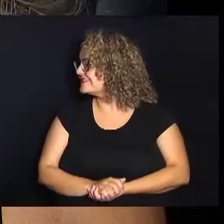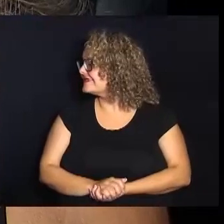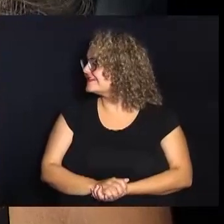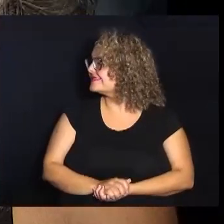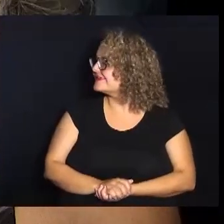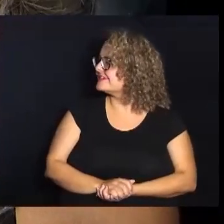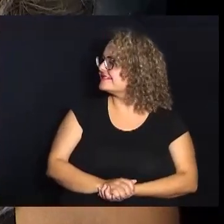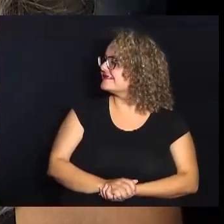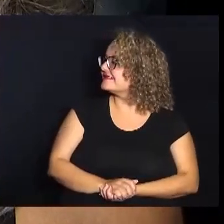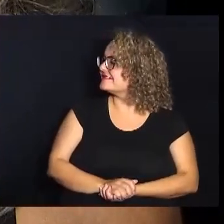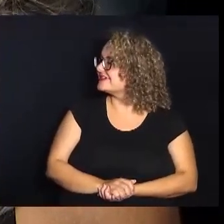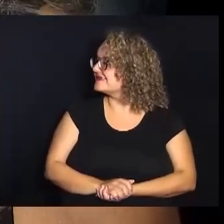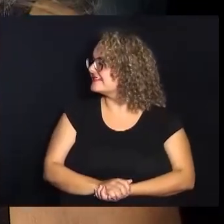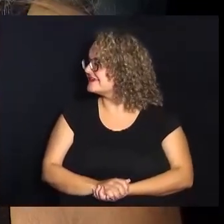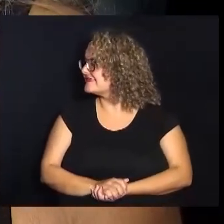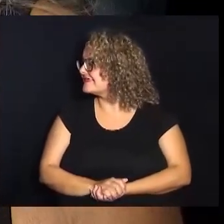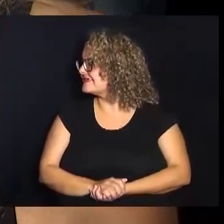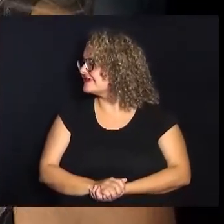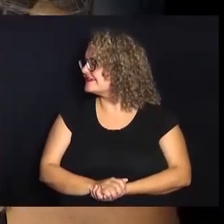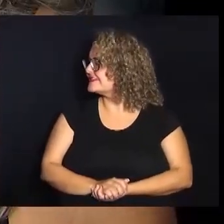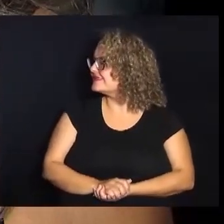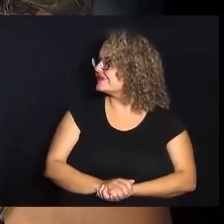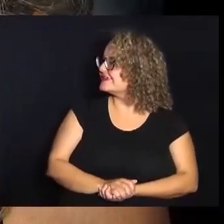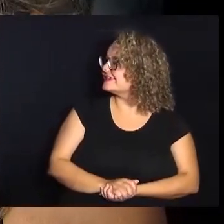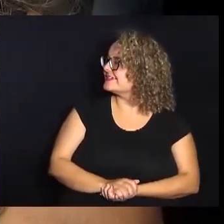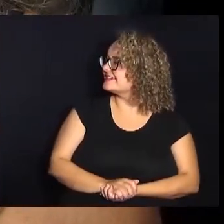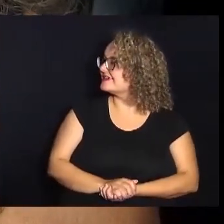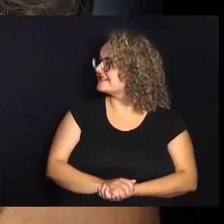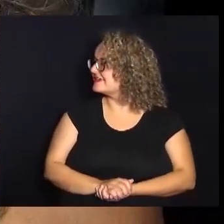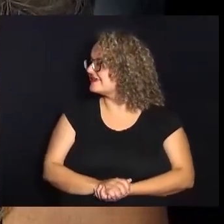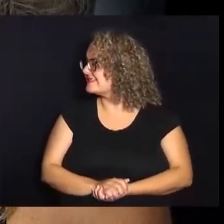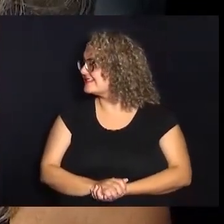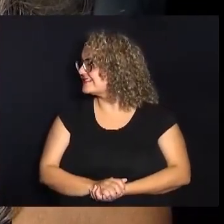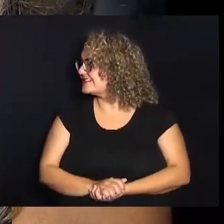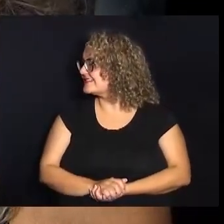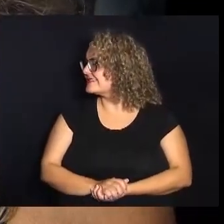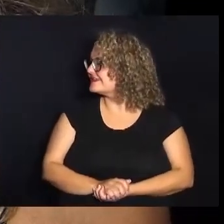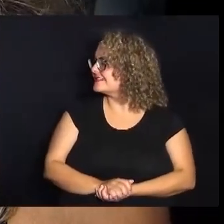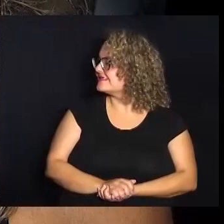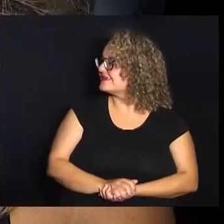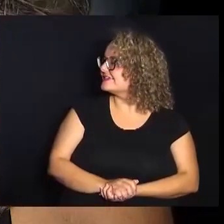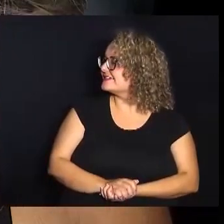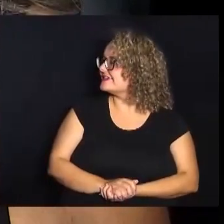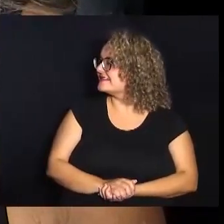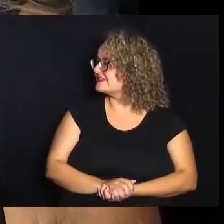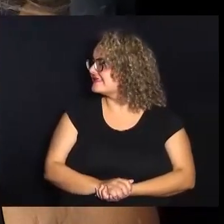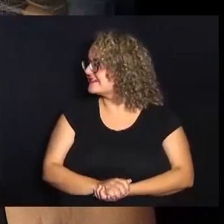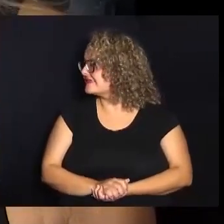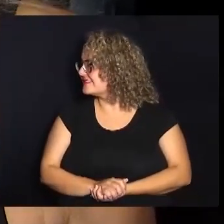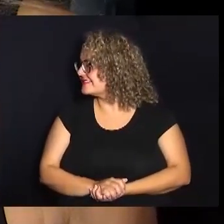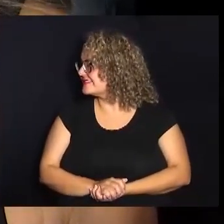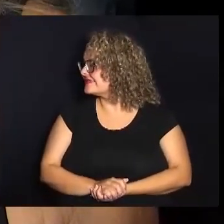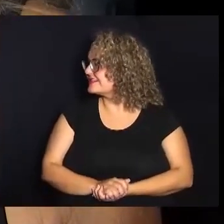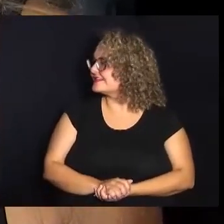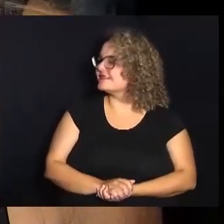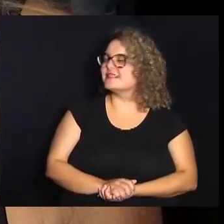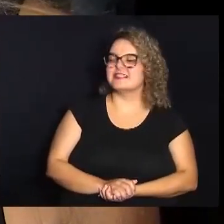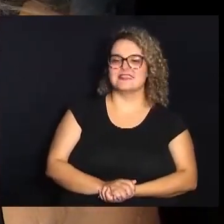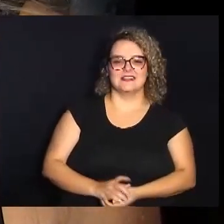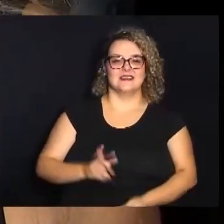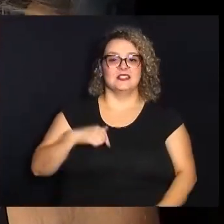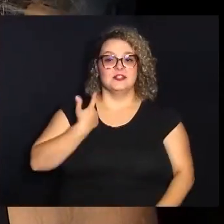E nós precisamos levantar, entendeu? A Casa d'Itália, trazer mais